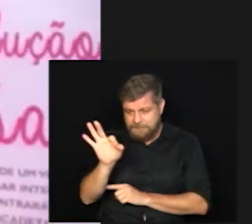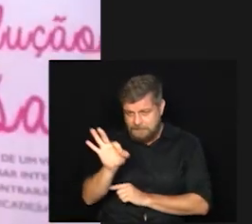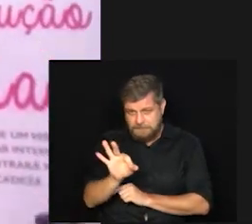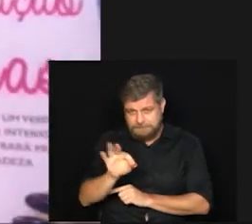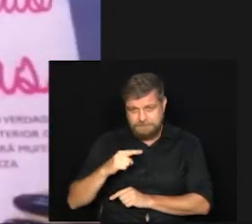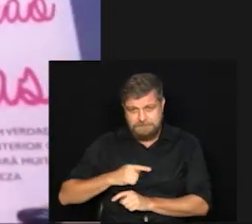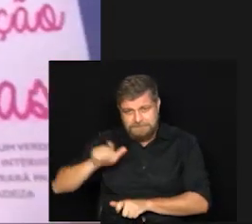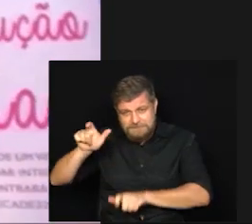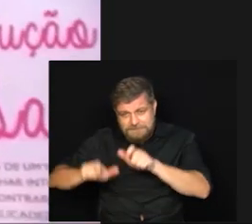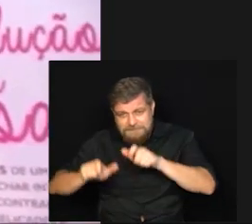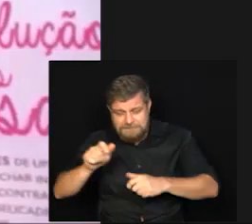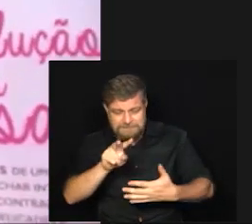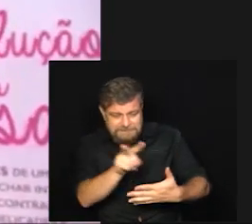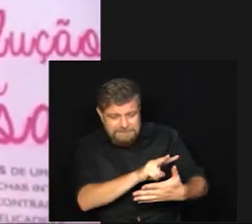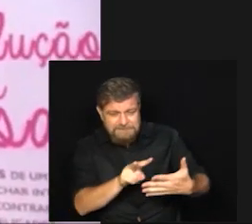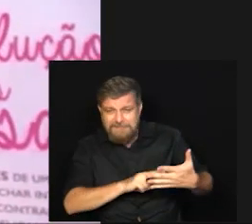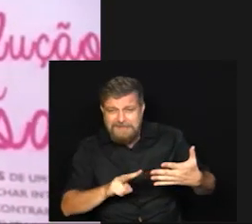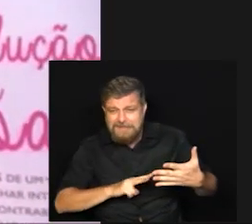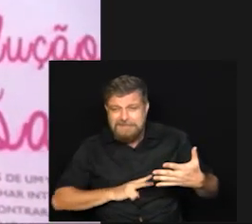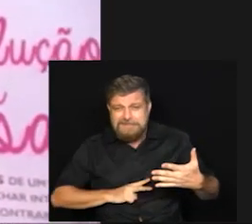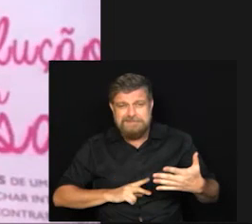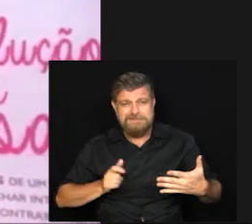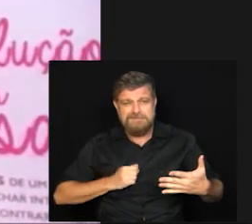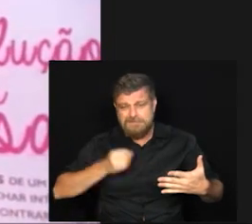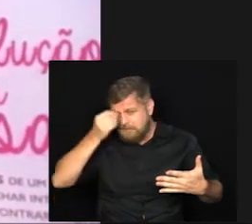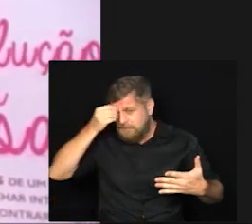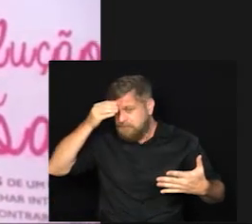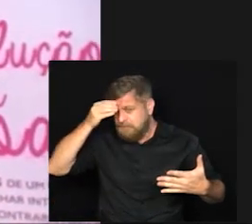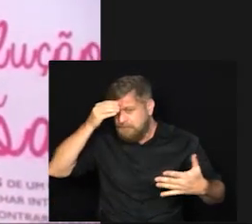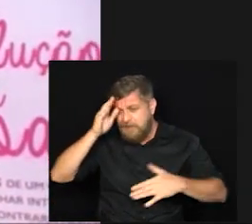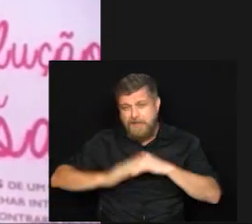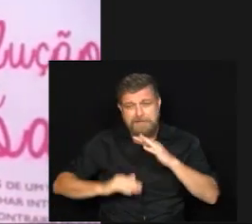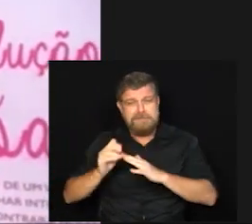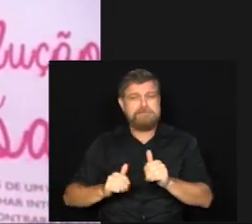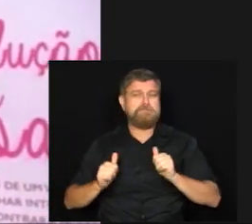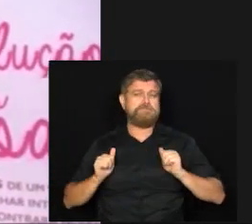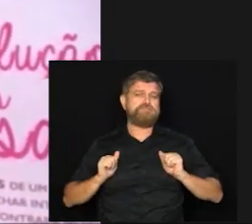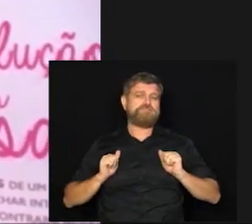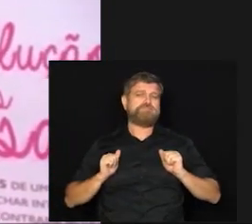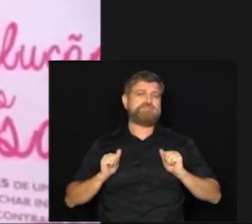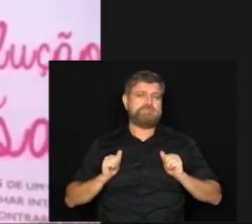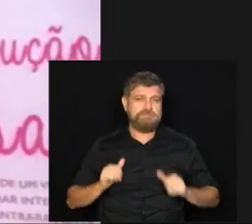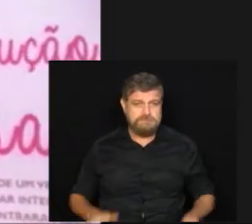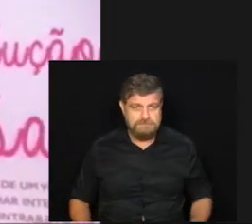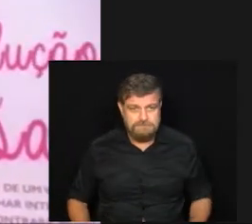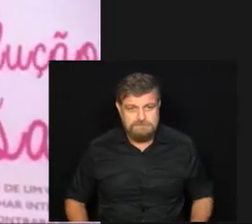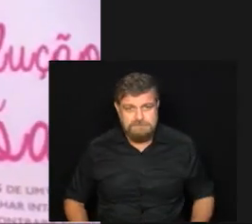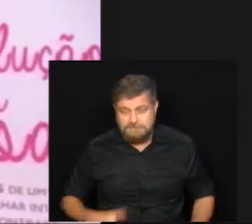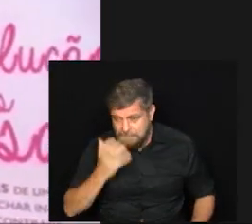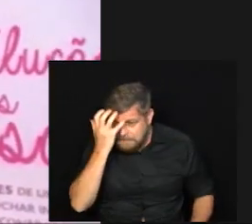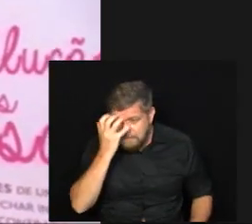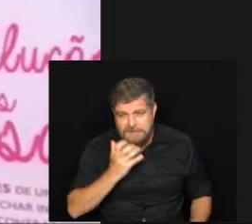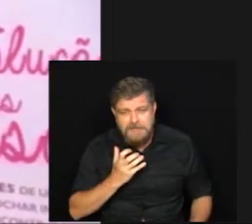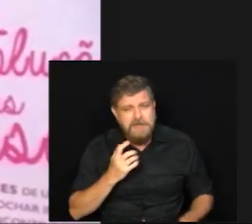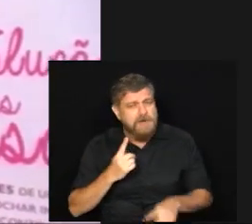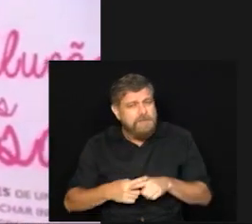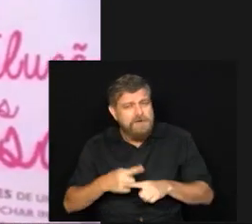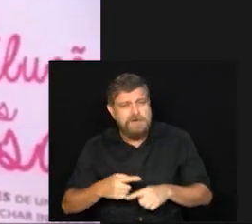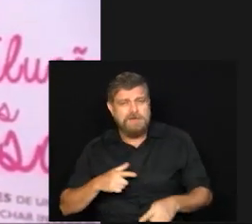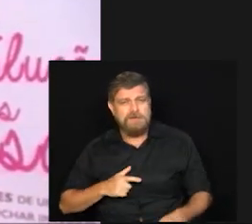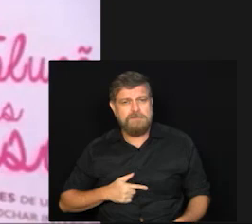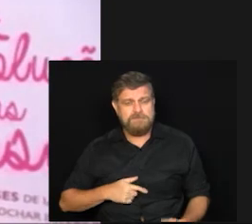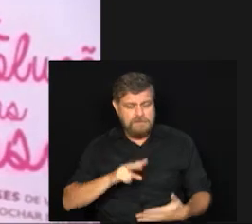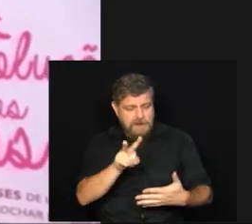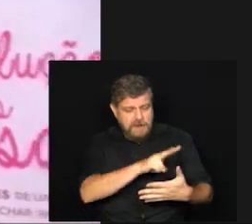das pessoas que leem não colocam o conhecimento em prática. E isso é muito sério, né? Porque é como se a